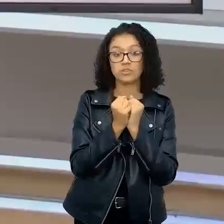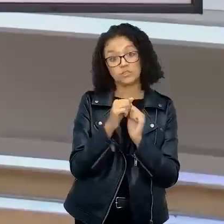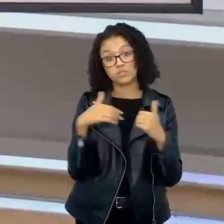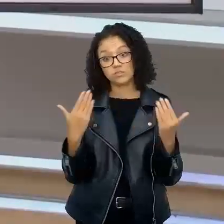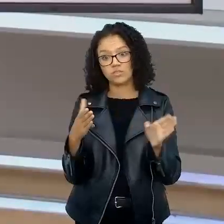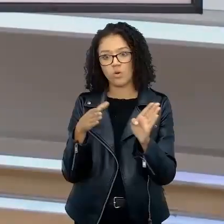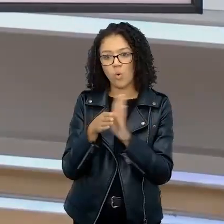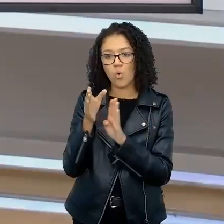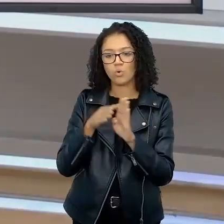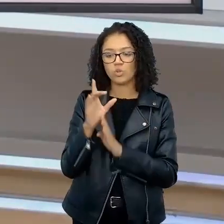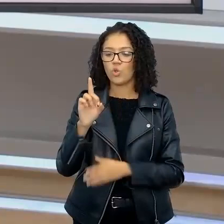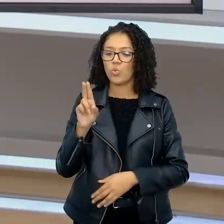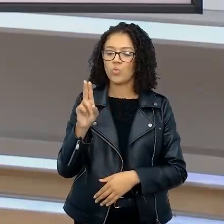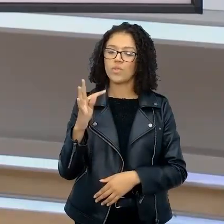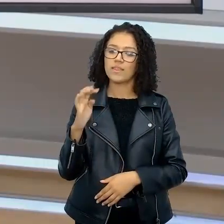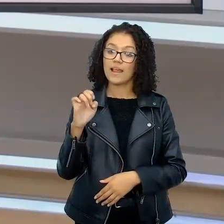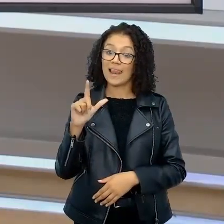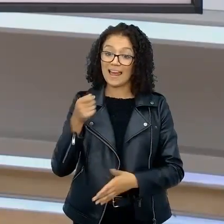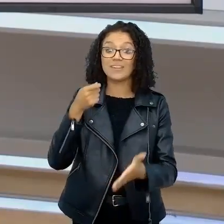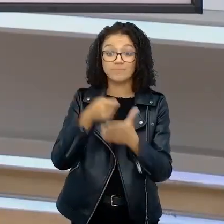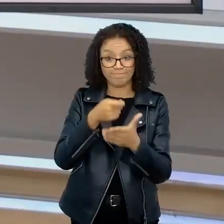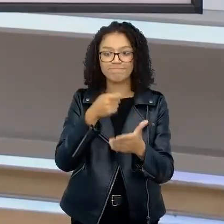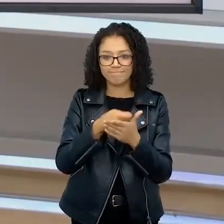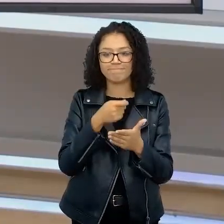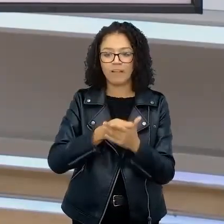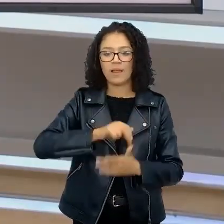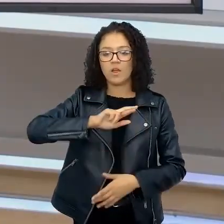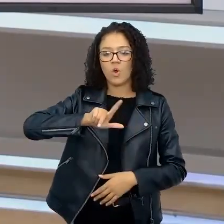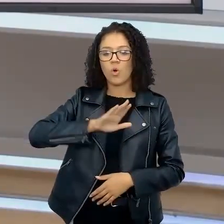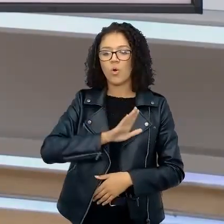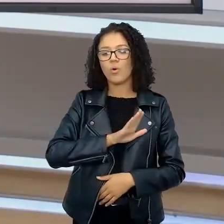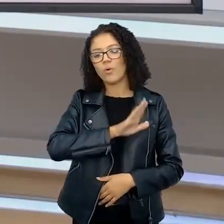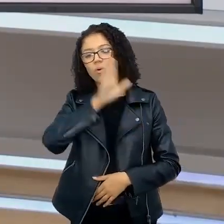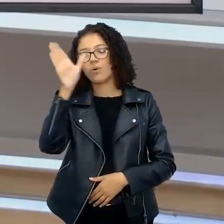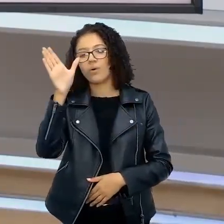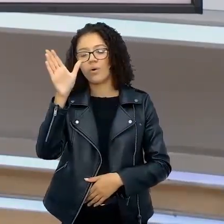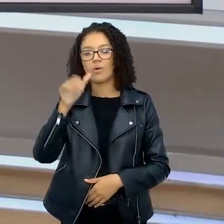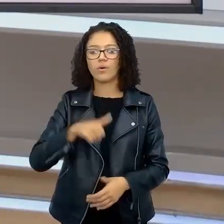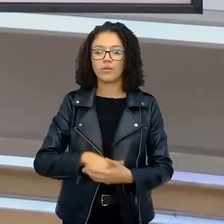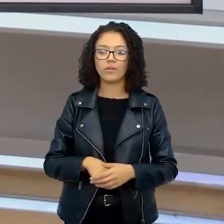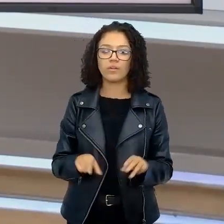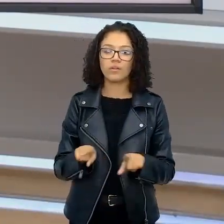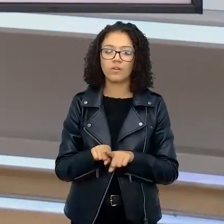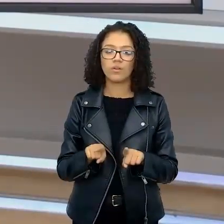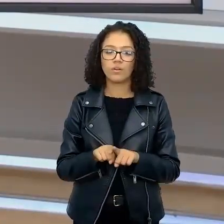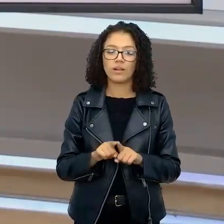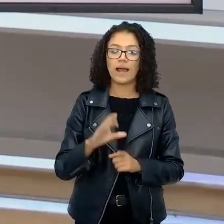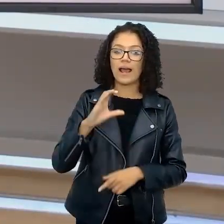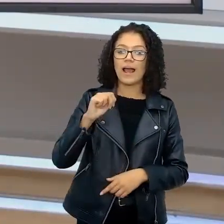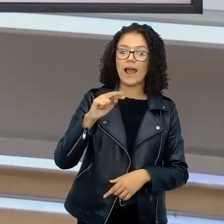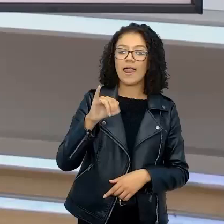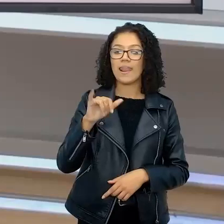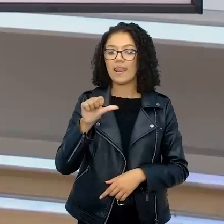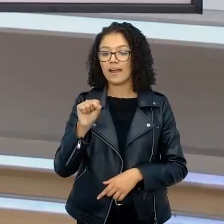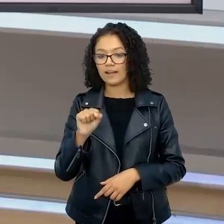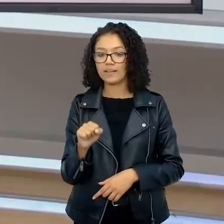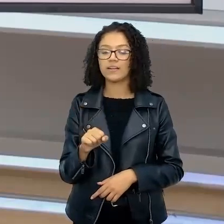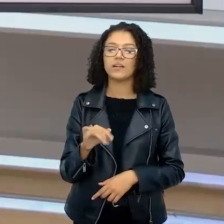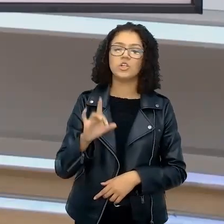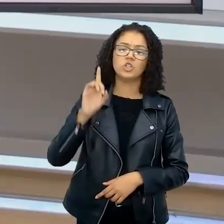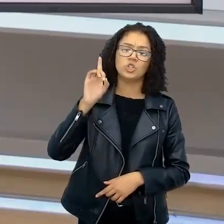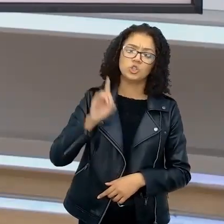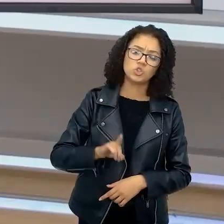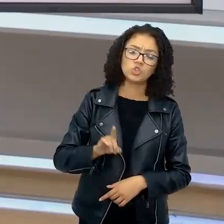devem acionar conselho tutelar necessariamente, mas em paralelo, assistência social, saúde,